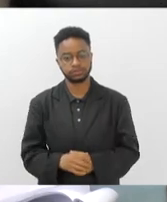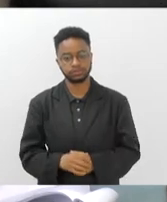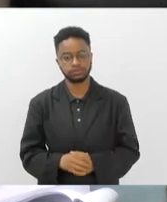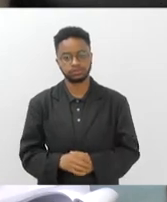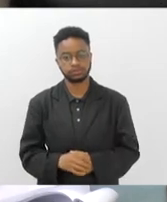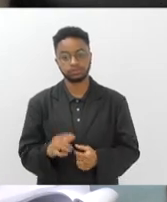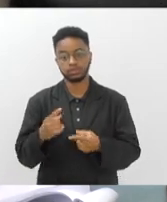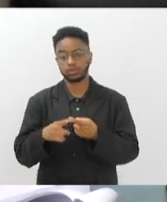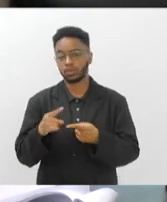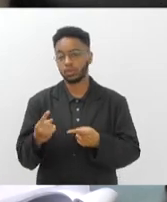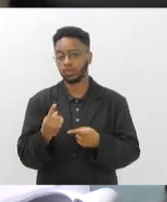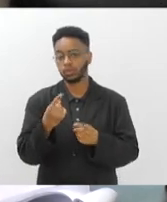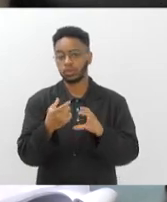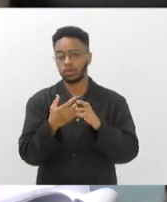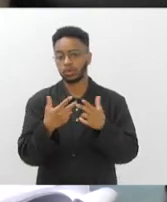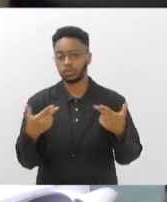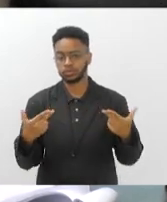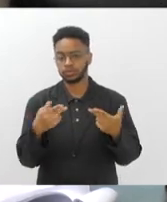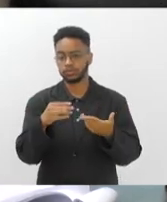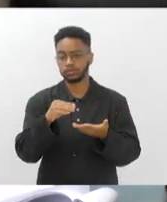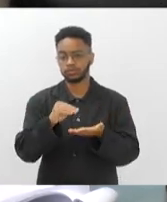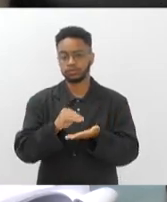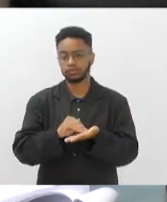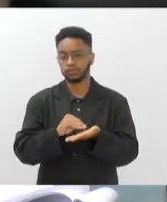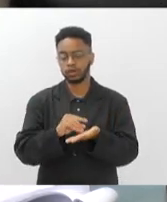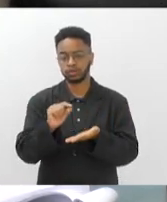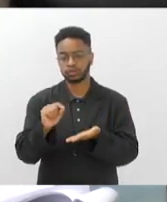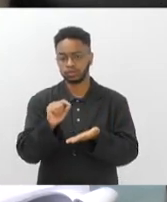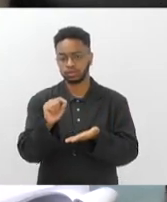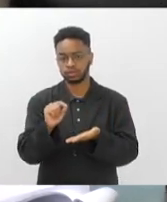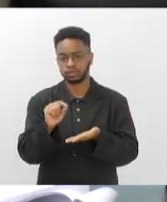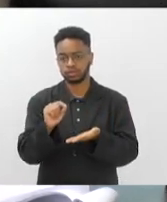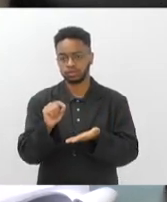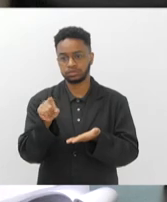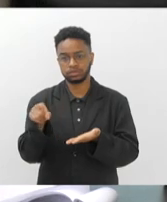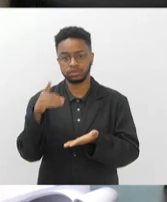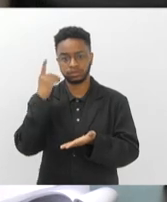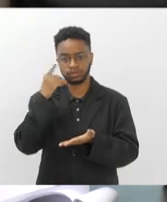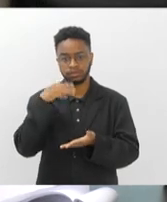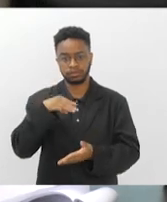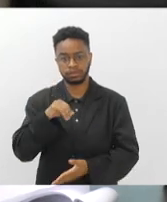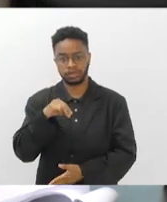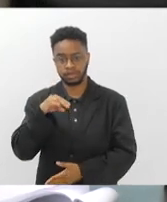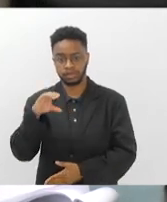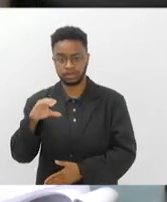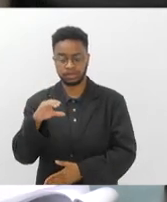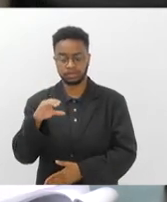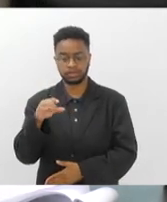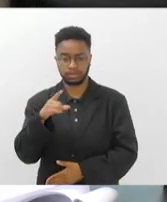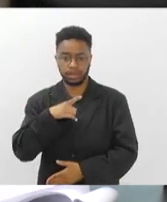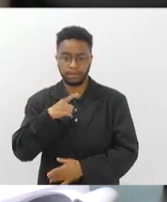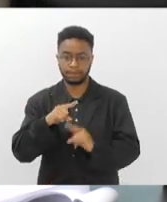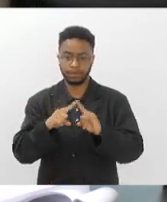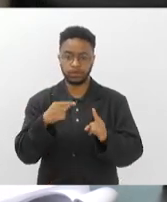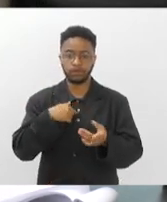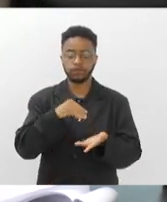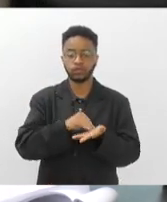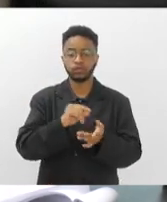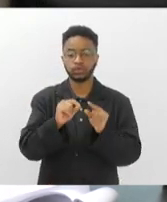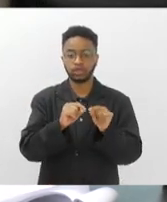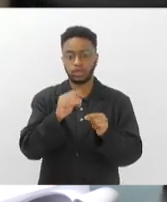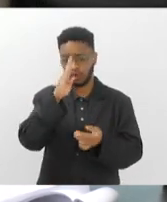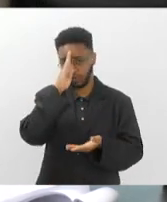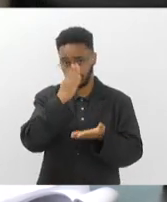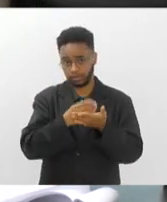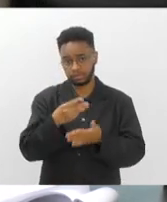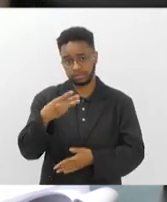A única coisa que me falta, que tem ao deputado Carlos Mink, que tem de sobra, mas falta a mim, é confiar no terceiro